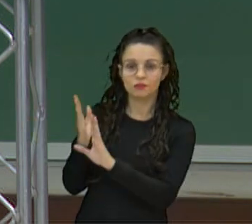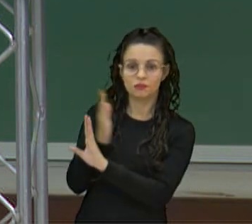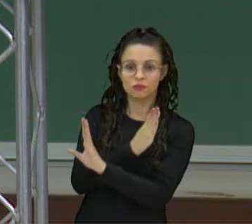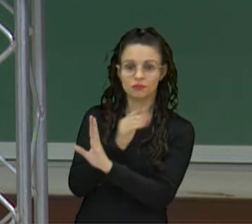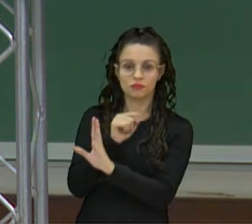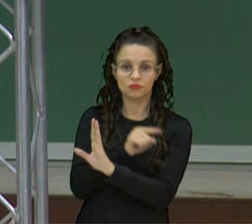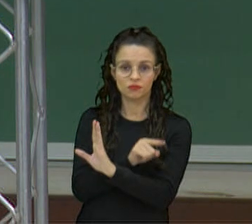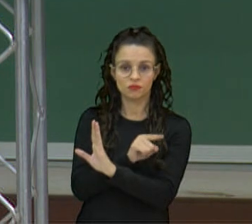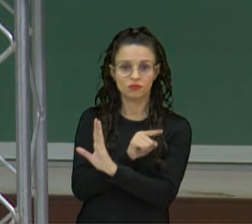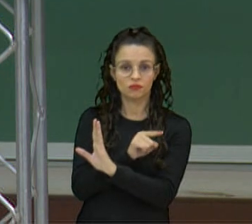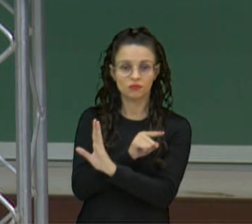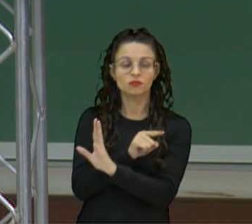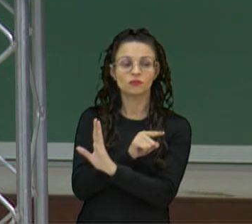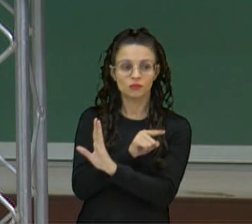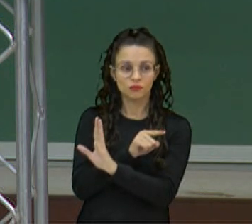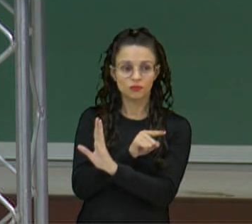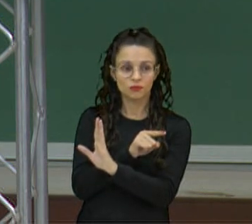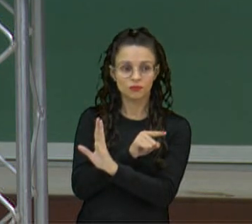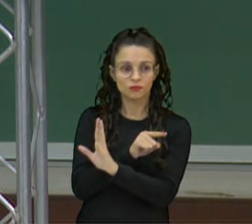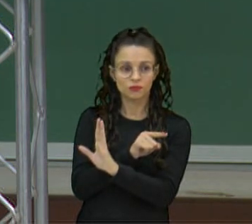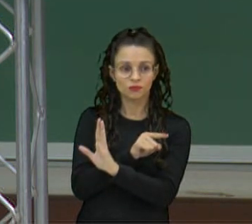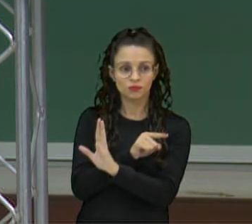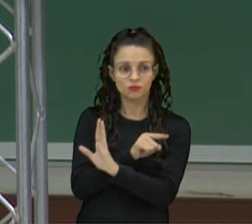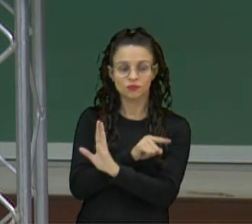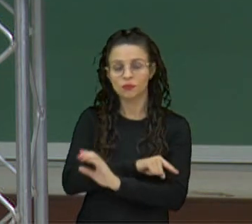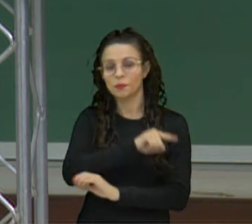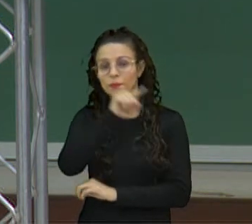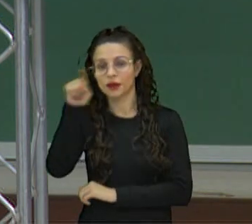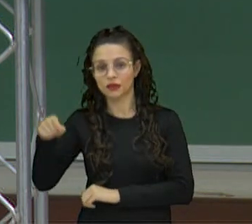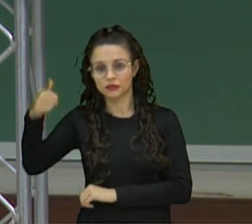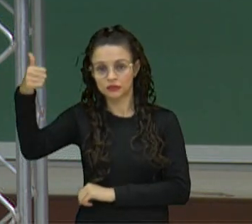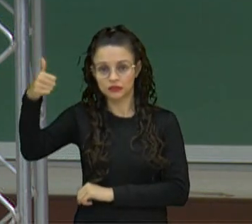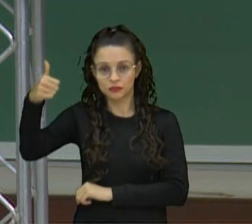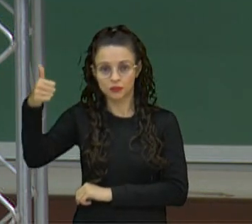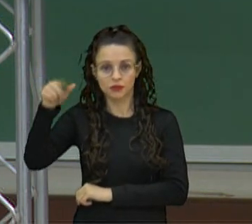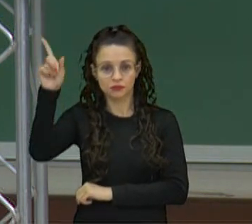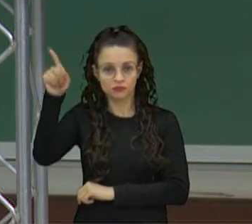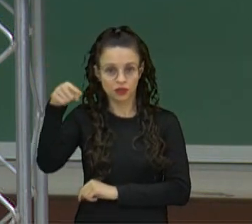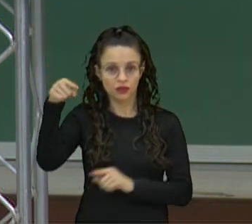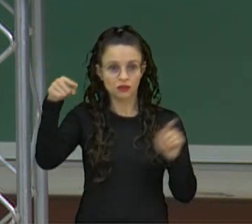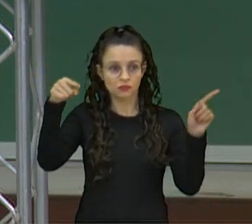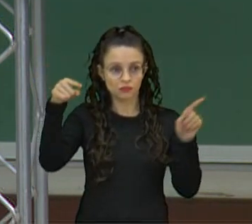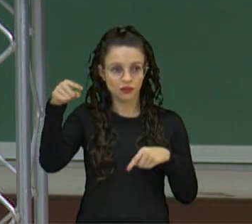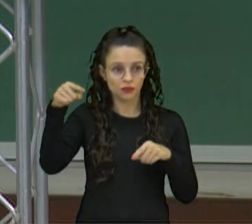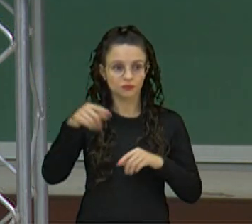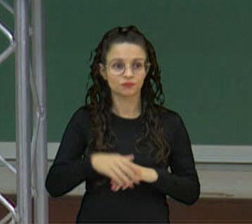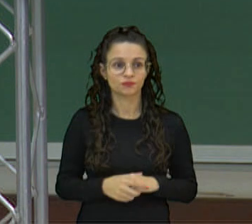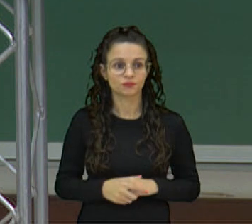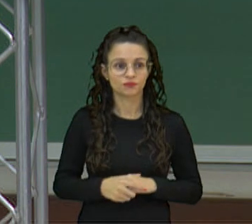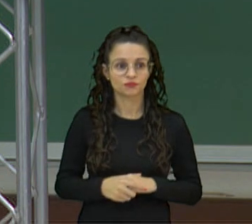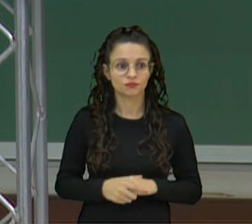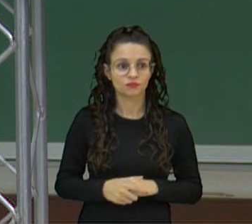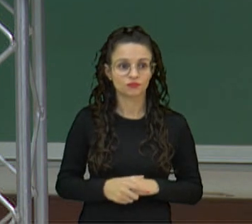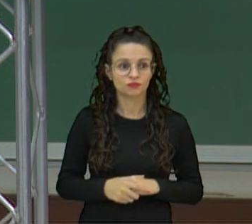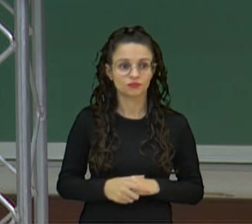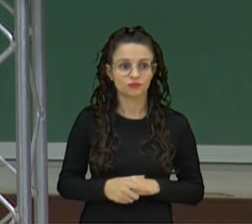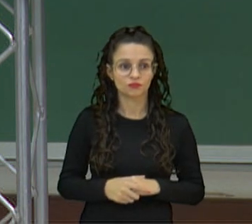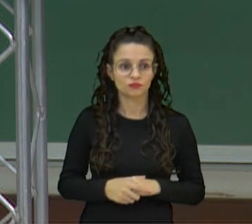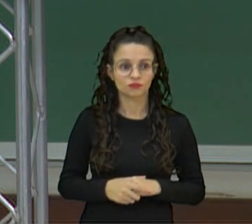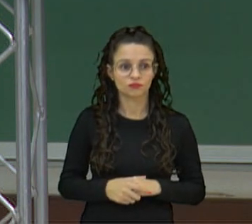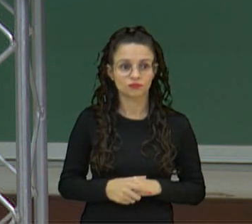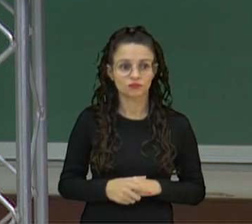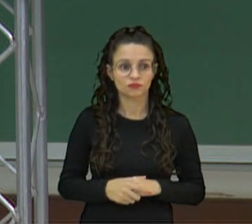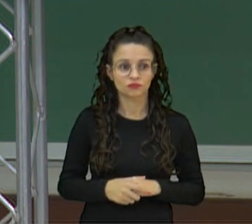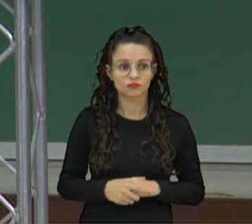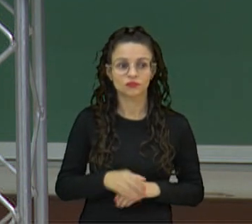na equação do meio, do lado dos produtos na primeira, cai fora, cancelados. O meu